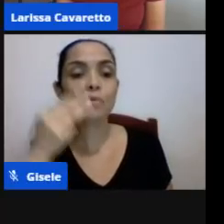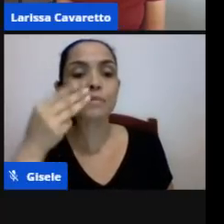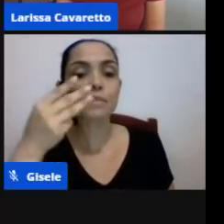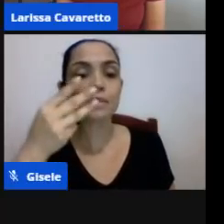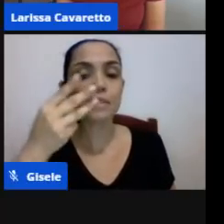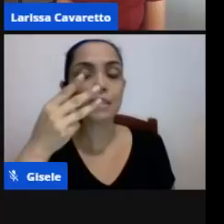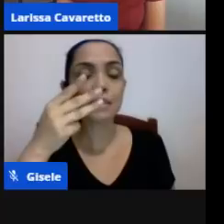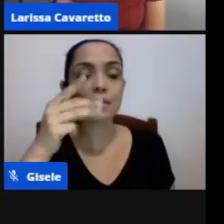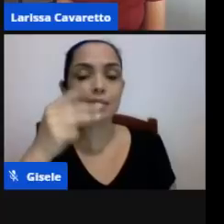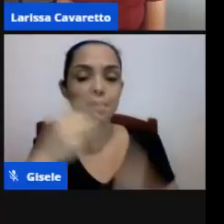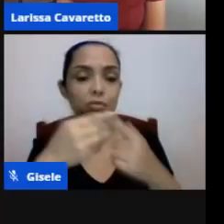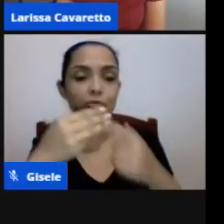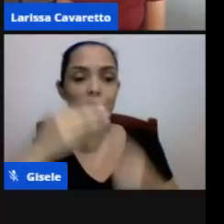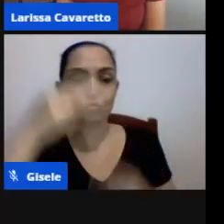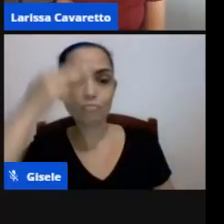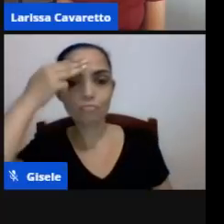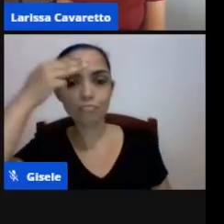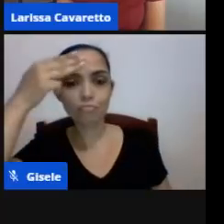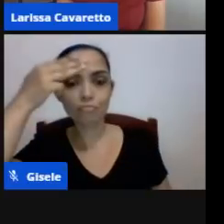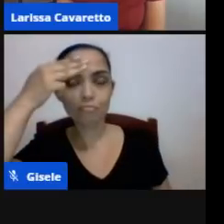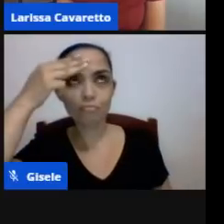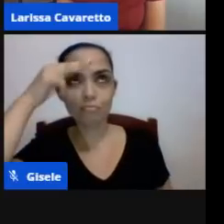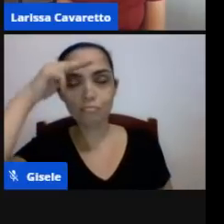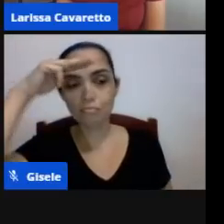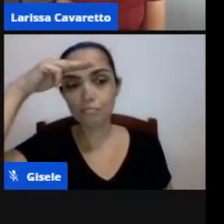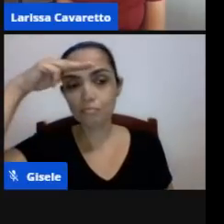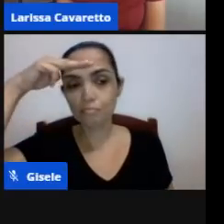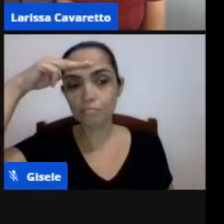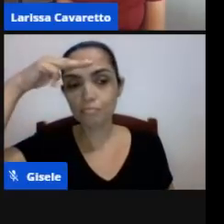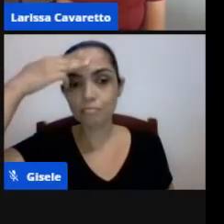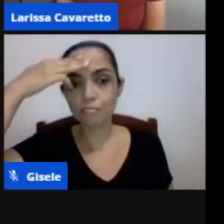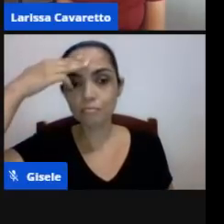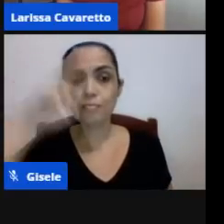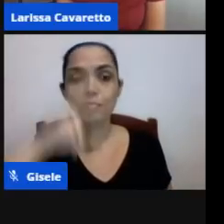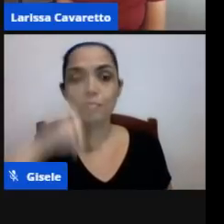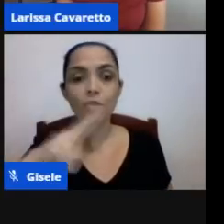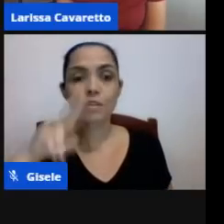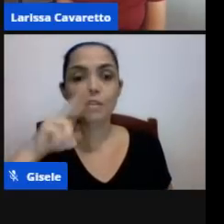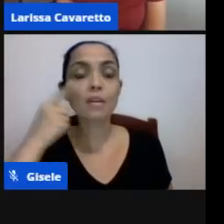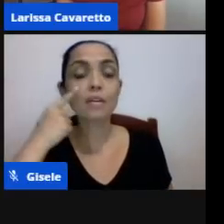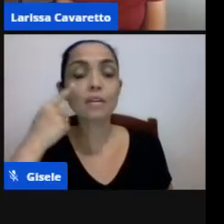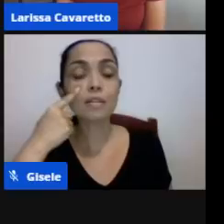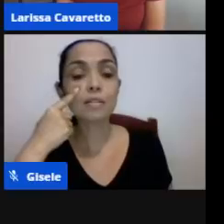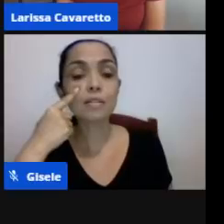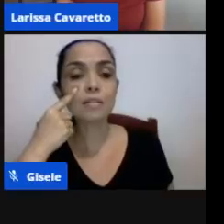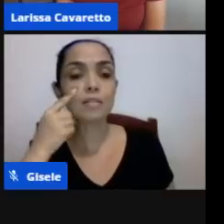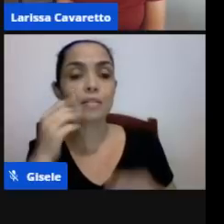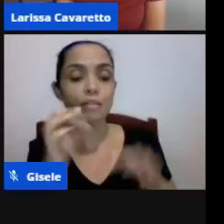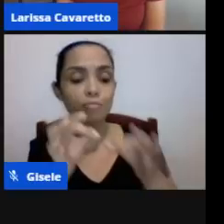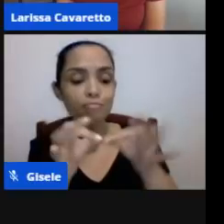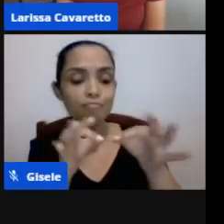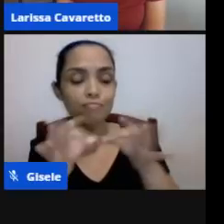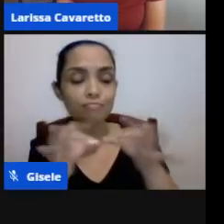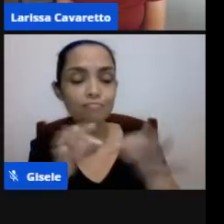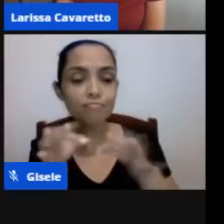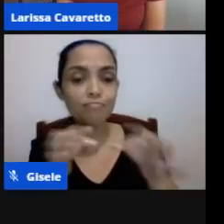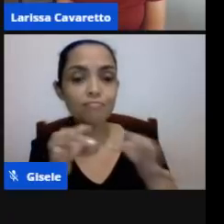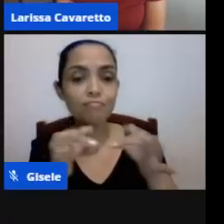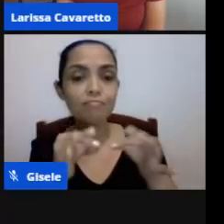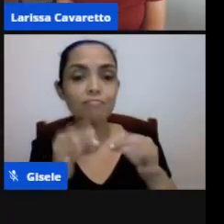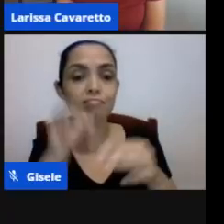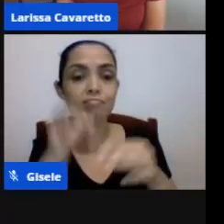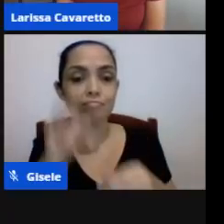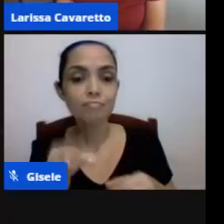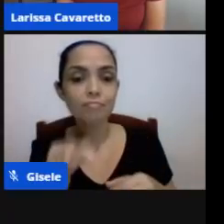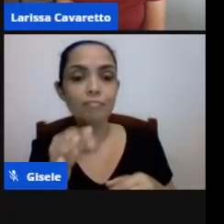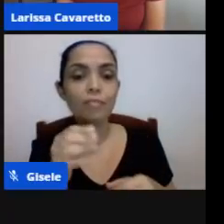Antes de utilizar o termômetro, é necessário verificar se ele está nas configurações adequadas. Para isso, é necessário verificar